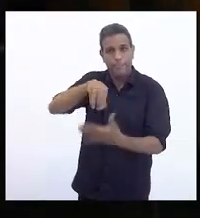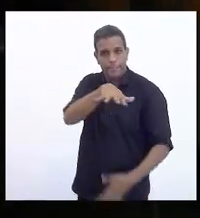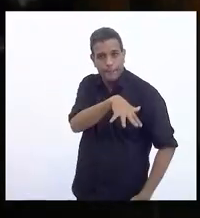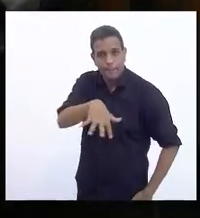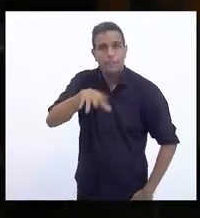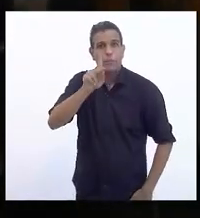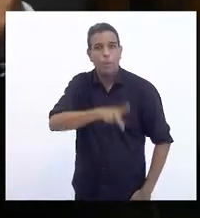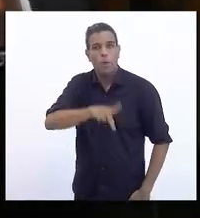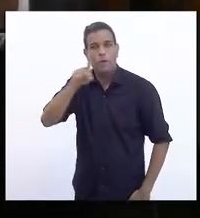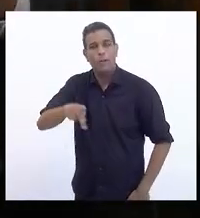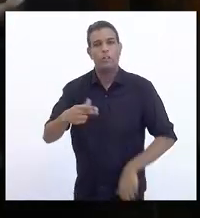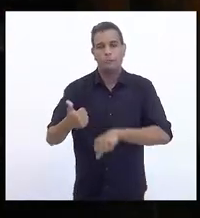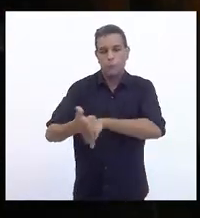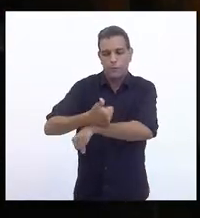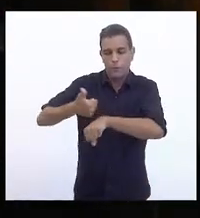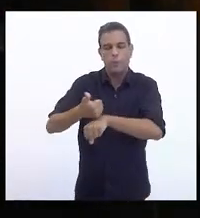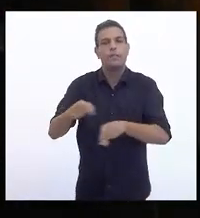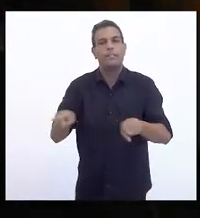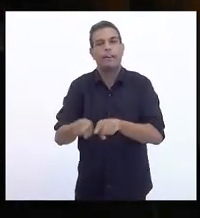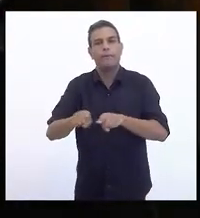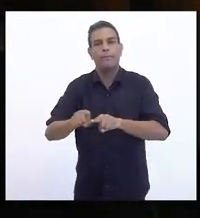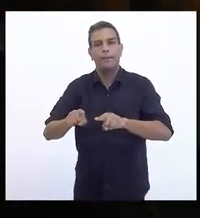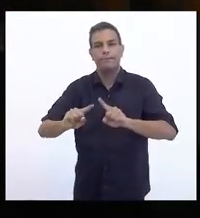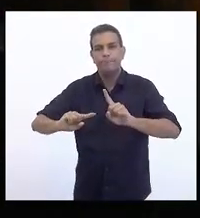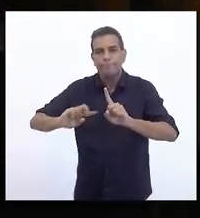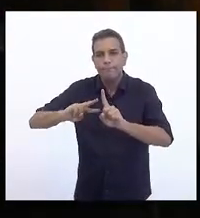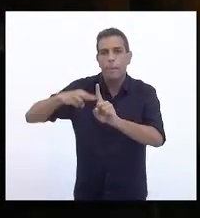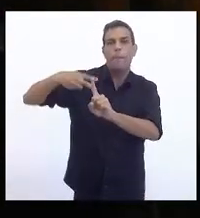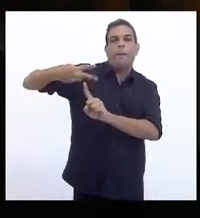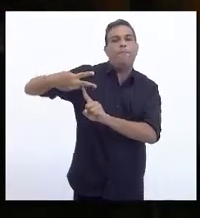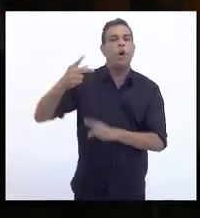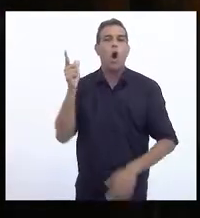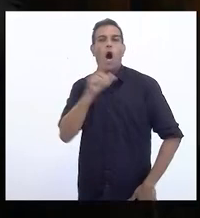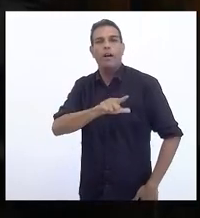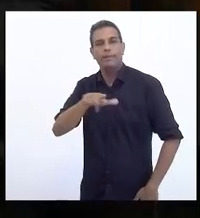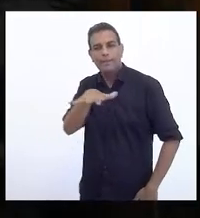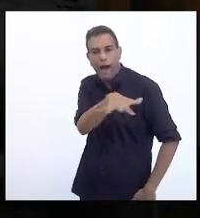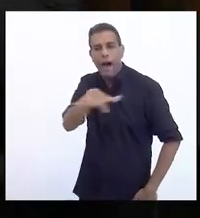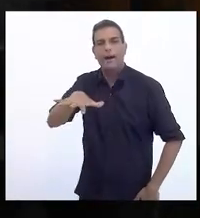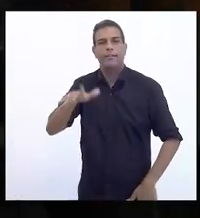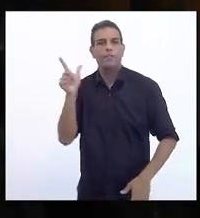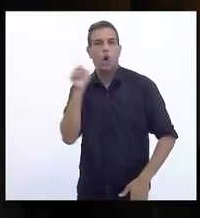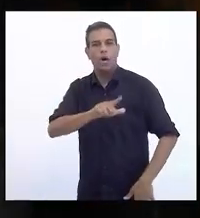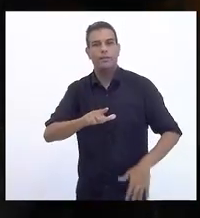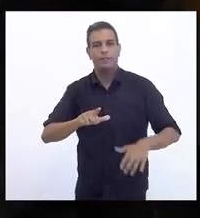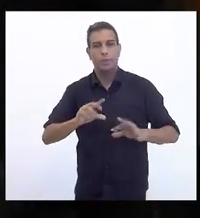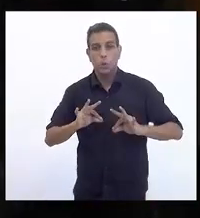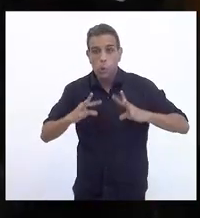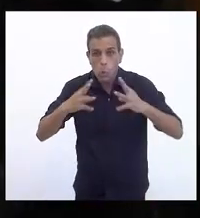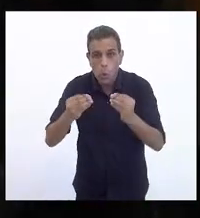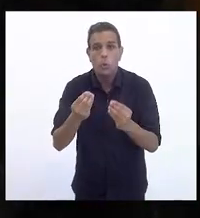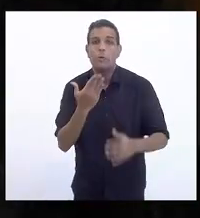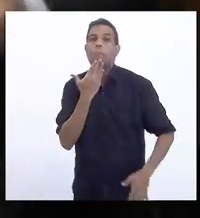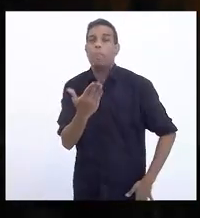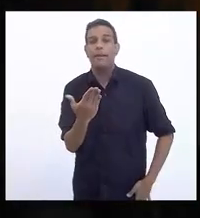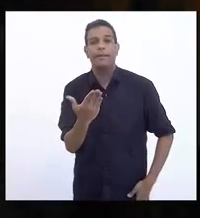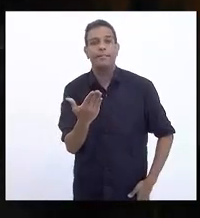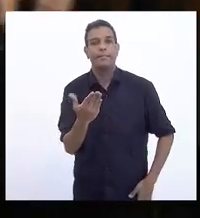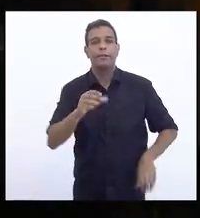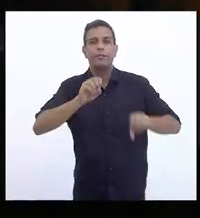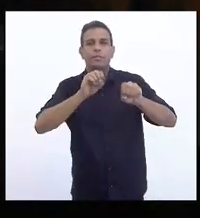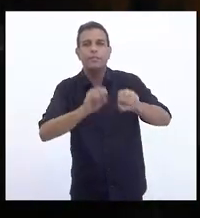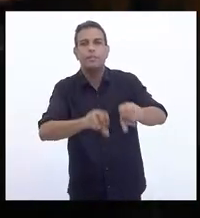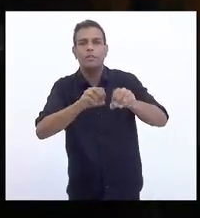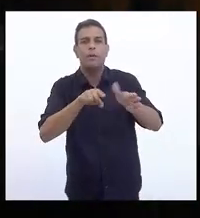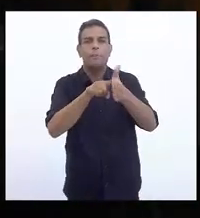que os profissionais possam progredir, ter uma trajetória profissional. Porque o restante das exigências, o ensino,